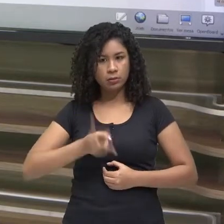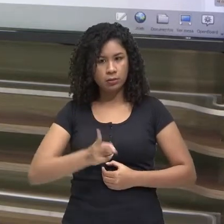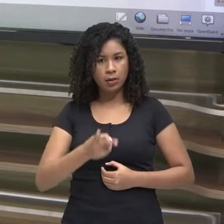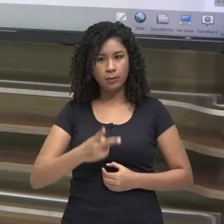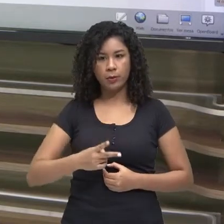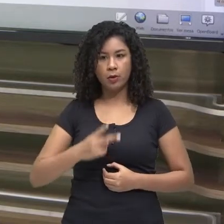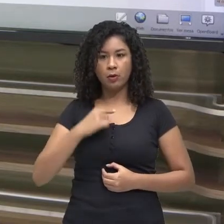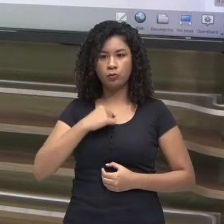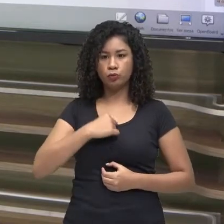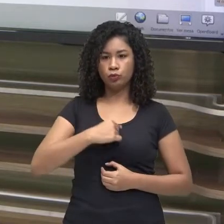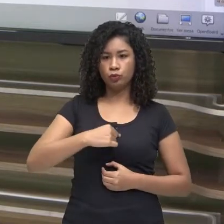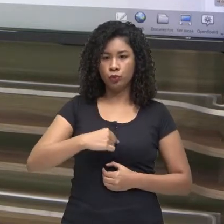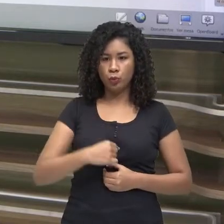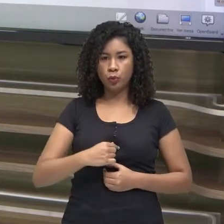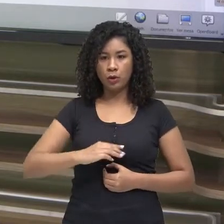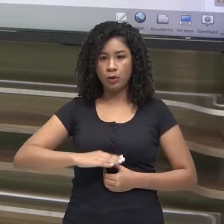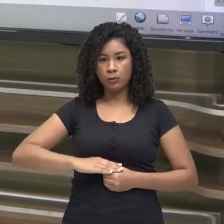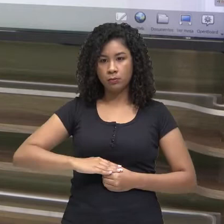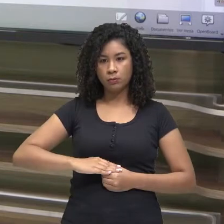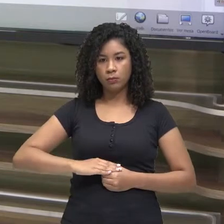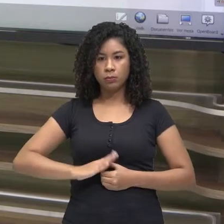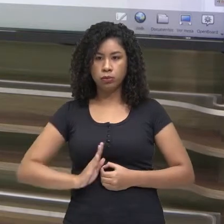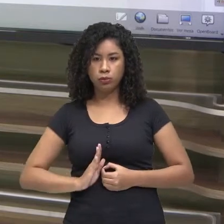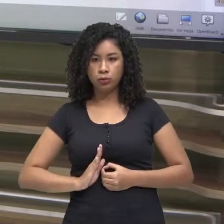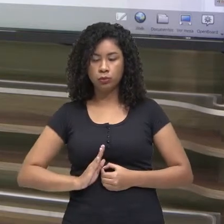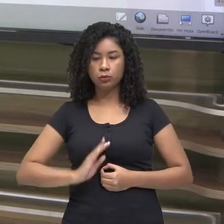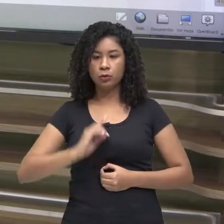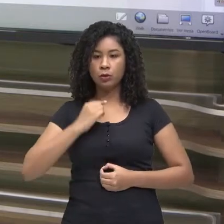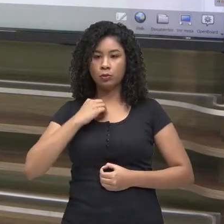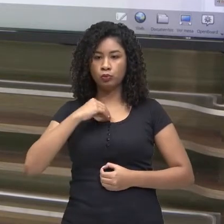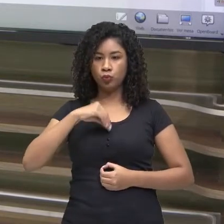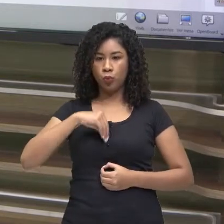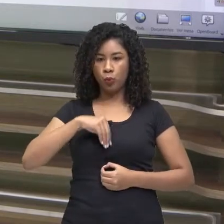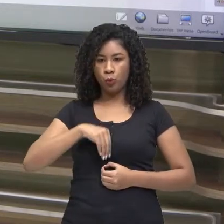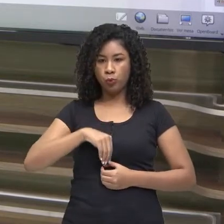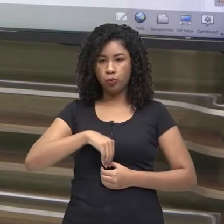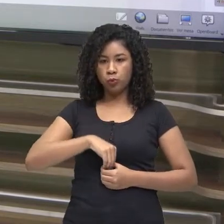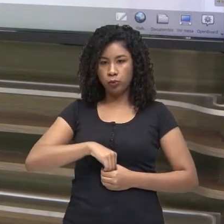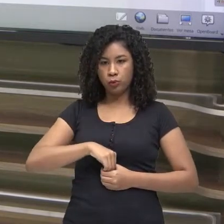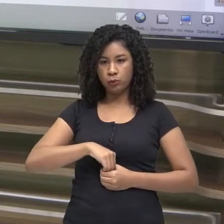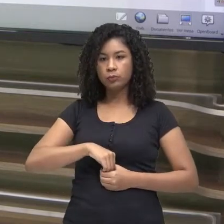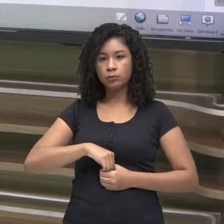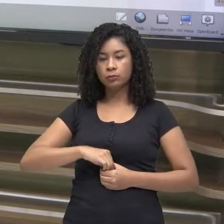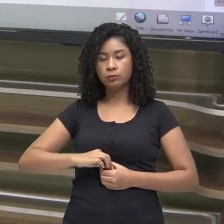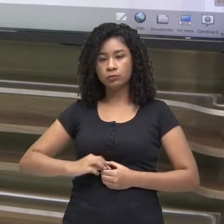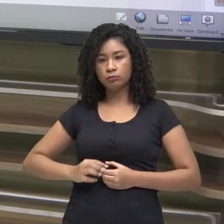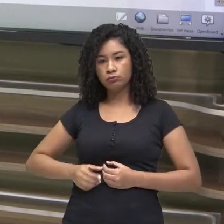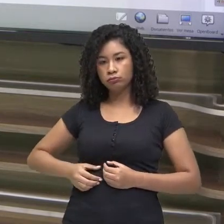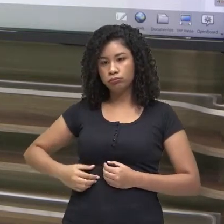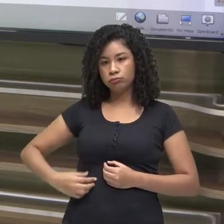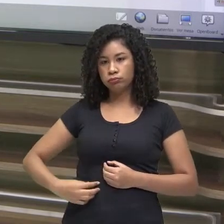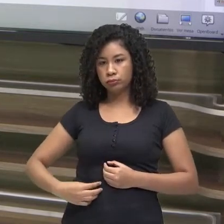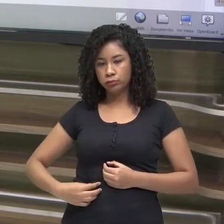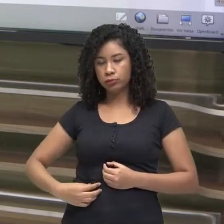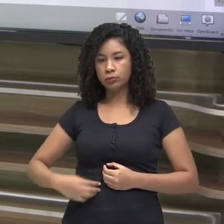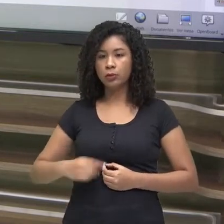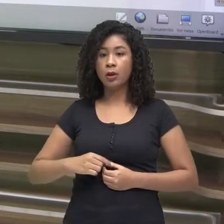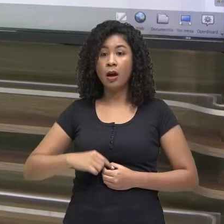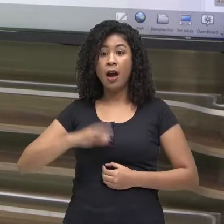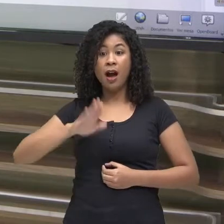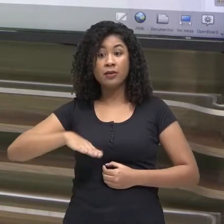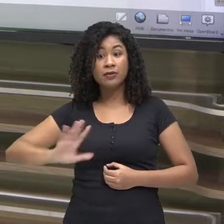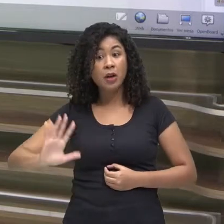estômago. Depois que o alimento caiu, a cárdia se fecha. Por algum problema, por problemas hormonais ou